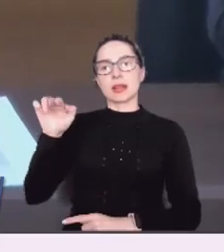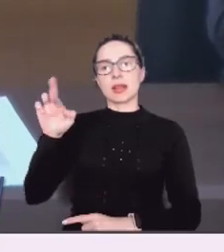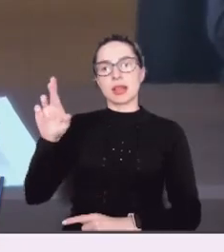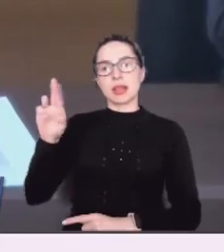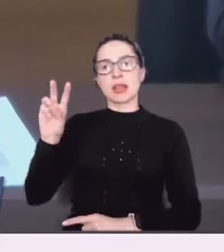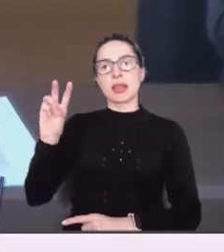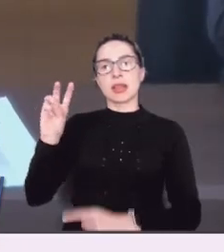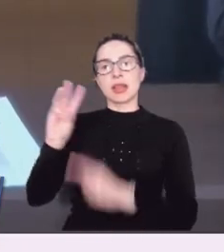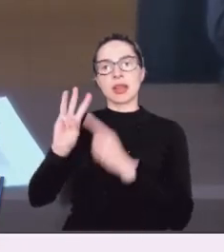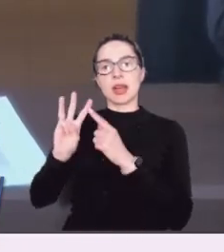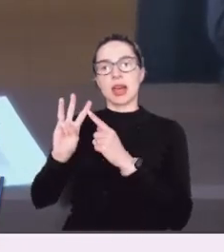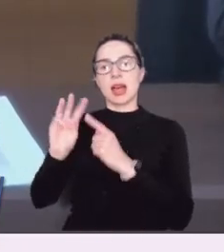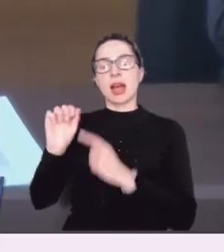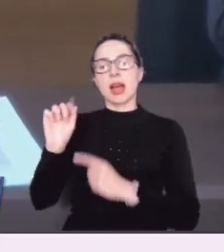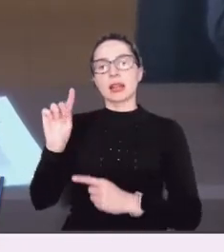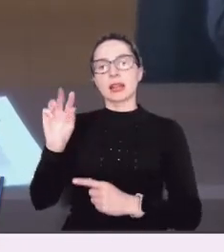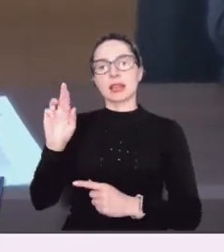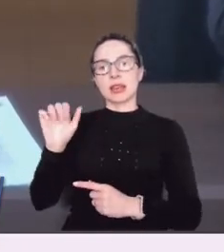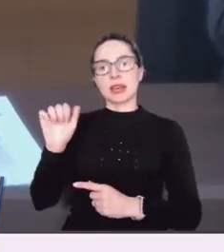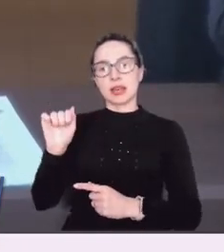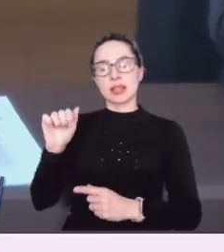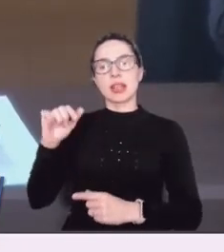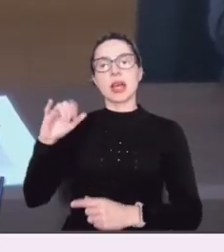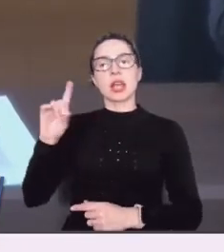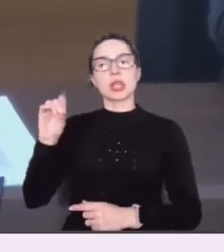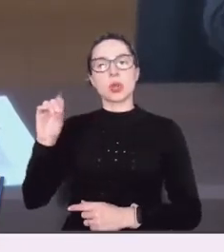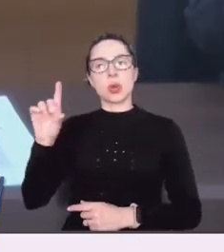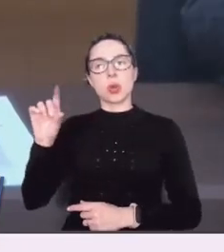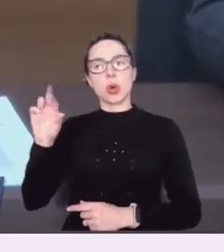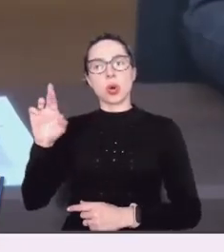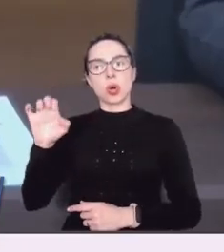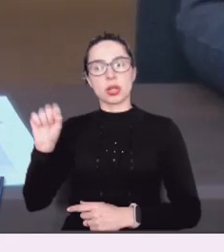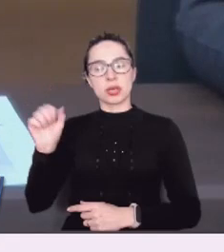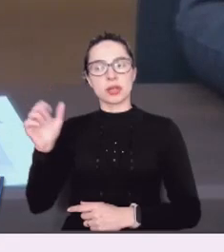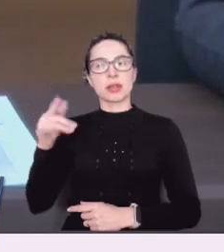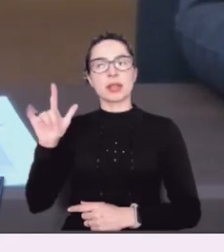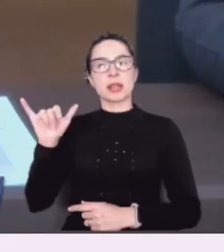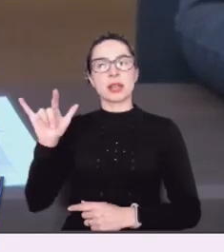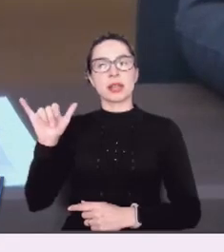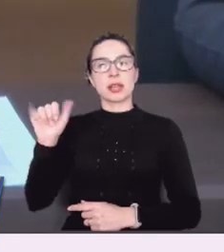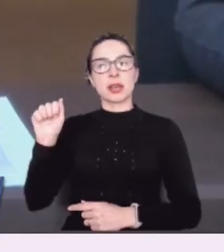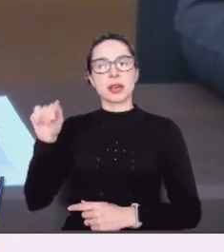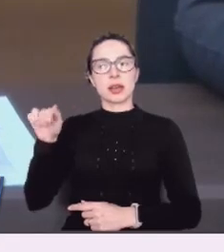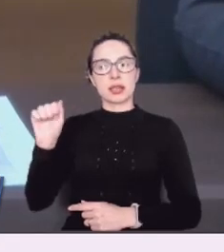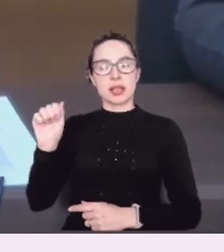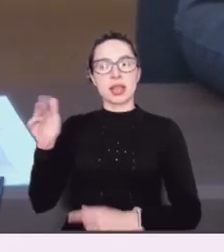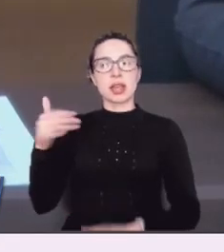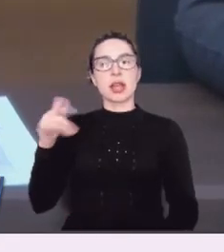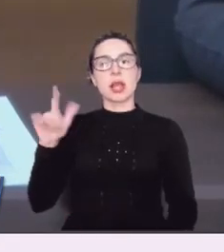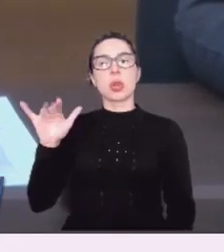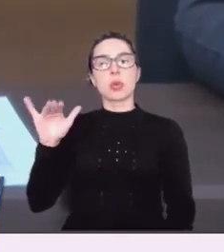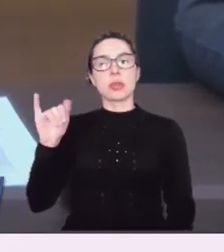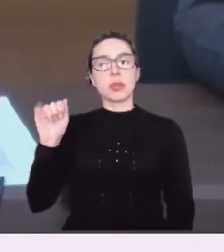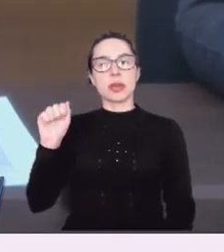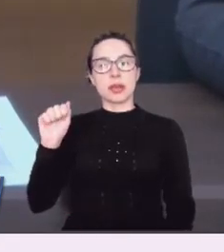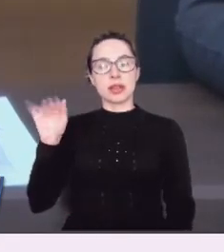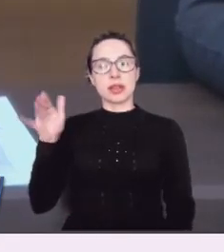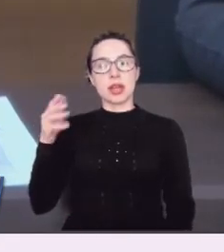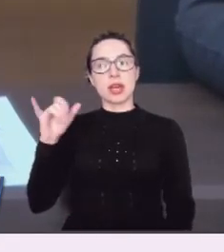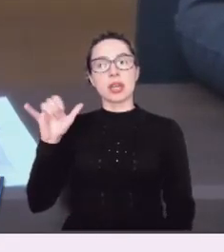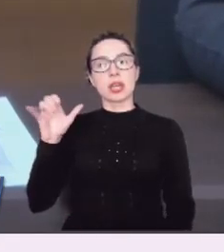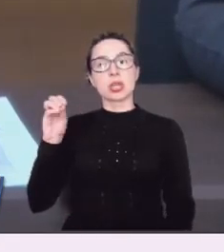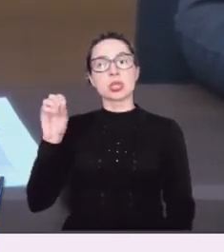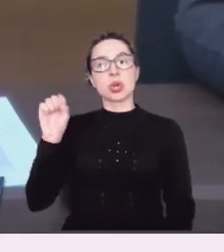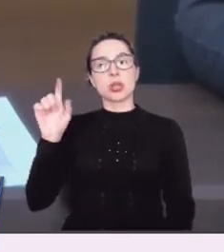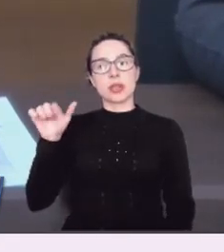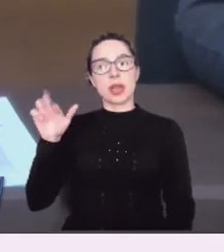Ribeiro, Dolores Jordão, Liliana Pérez, Luciana Ribeiro e José Ramon Ribeiro